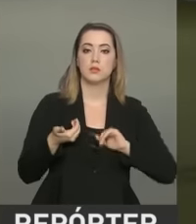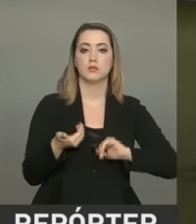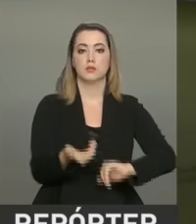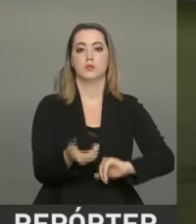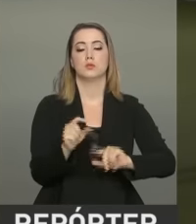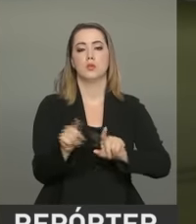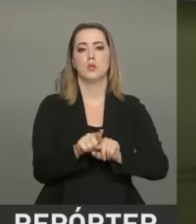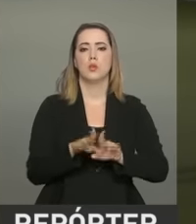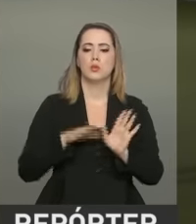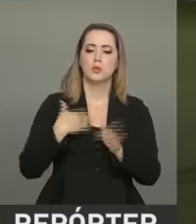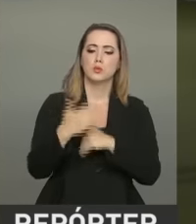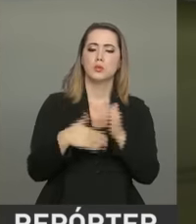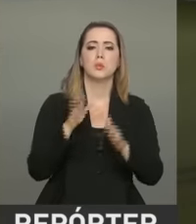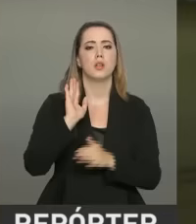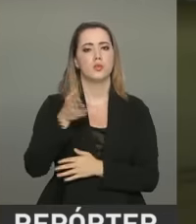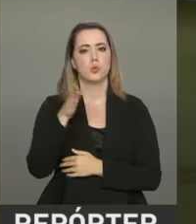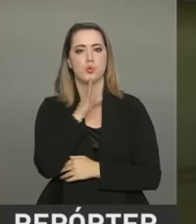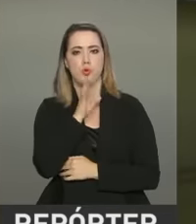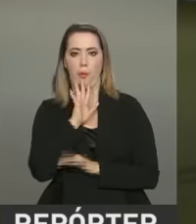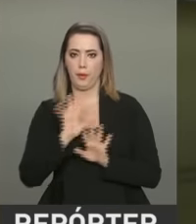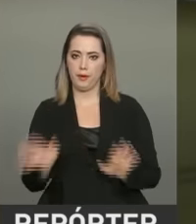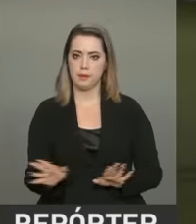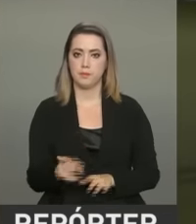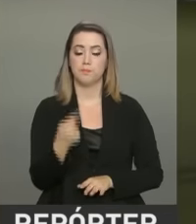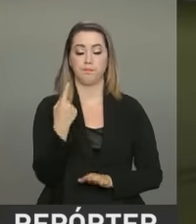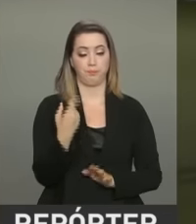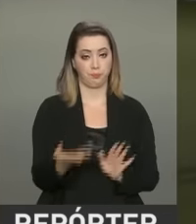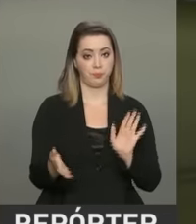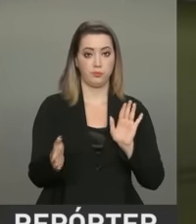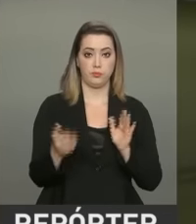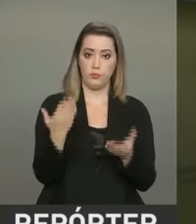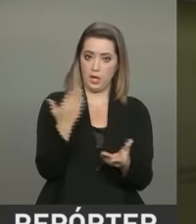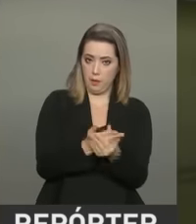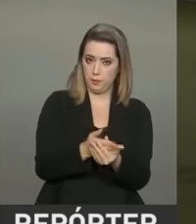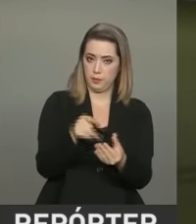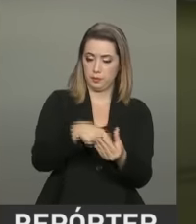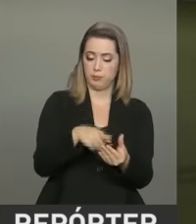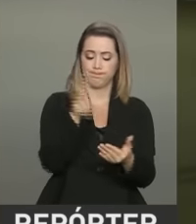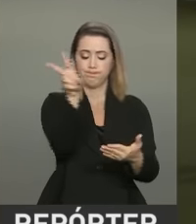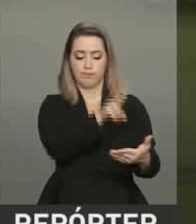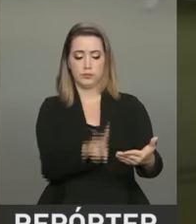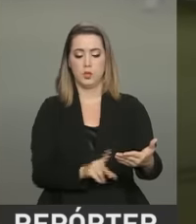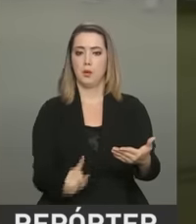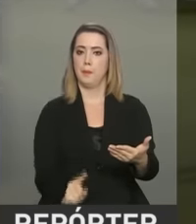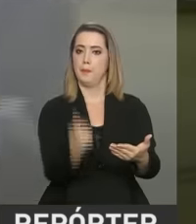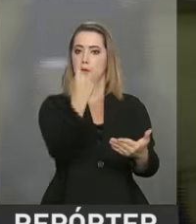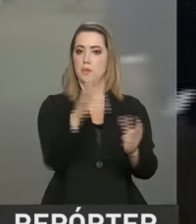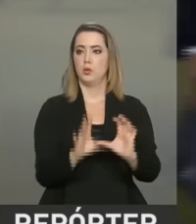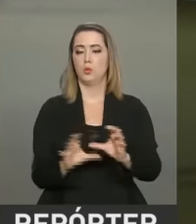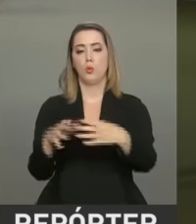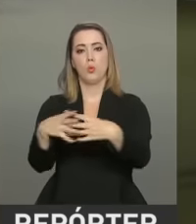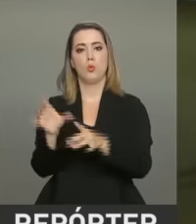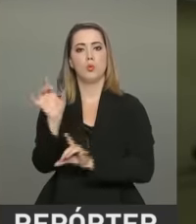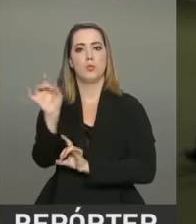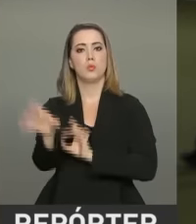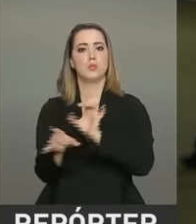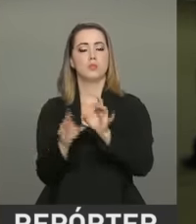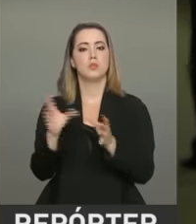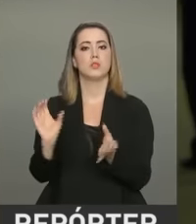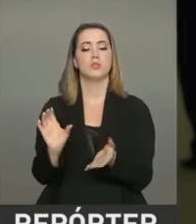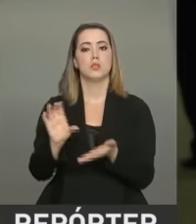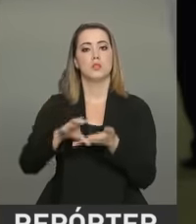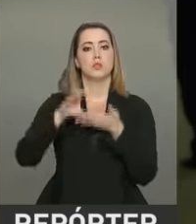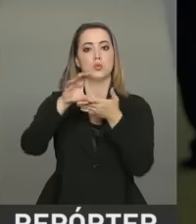Nacional, os passos já são sabidos. A proposta tem de ser analisada e aprovada primeiro na Comissão de Constituição